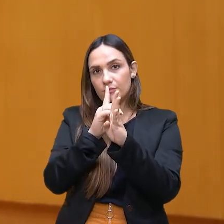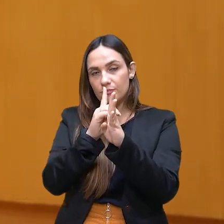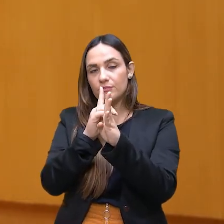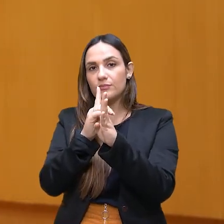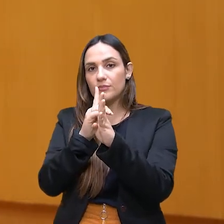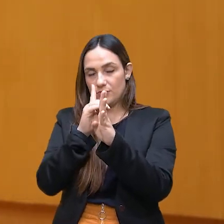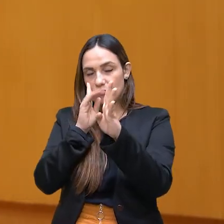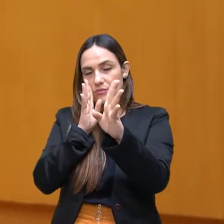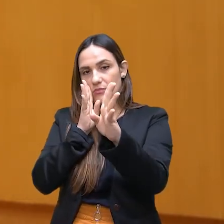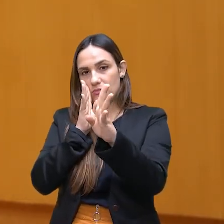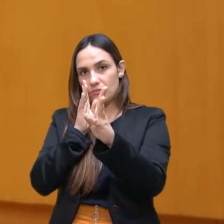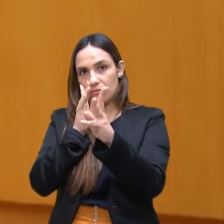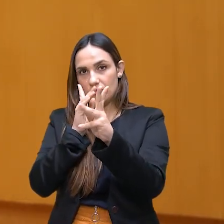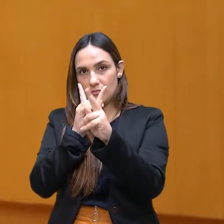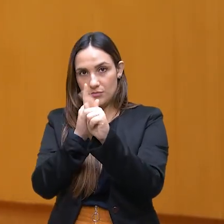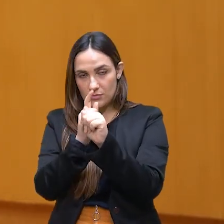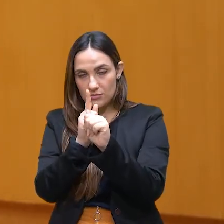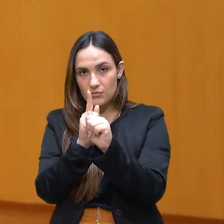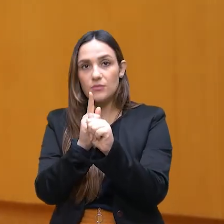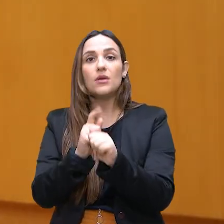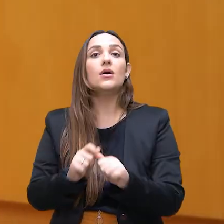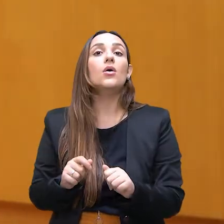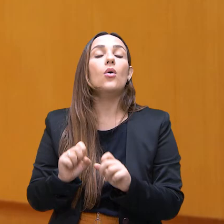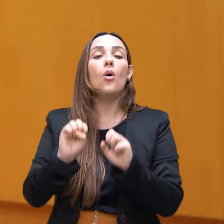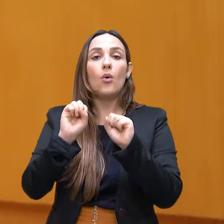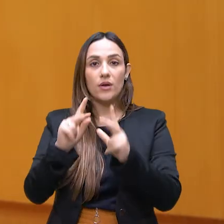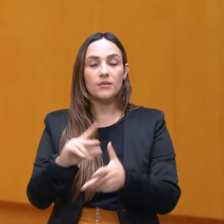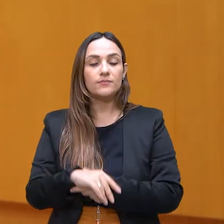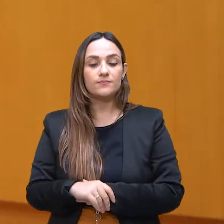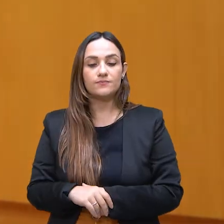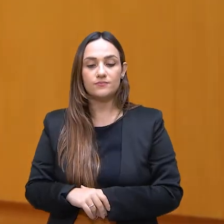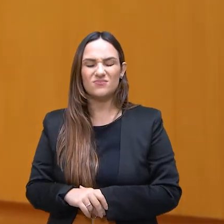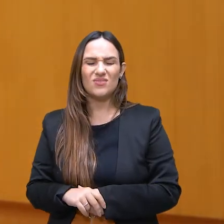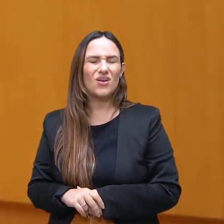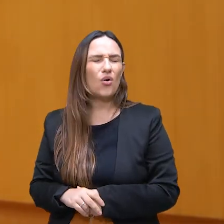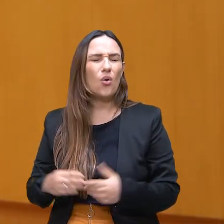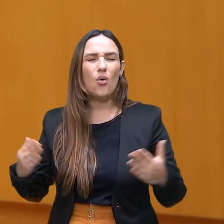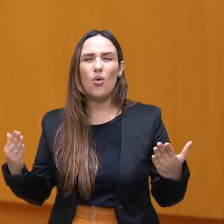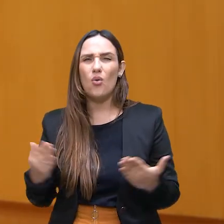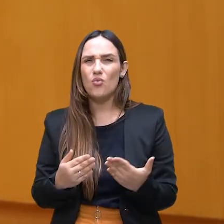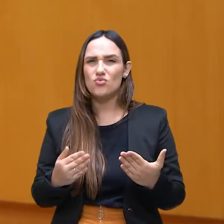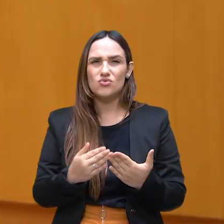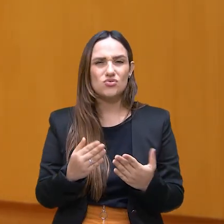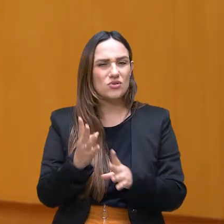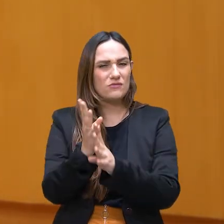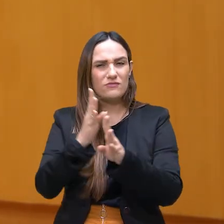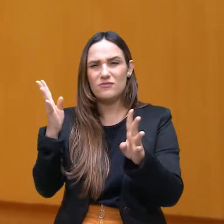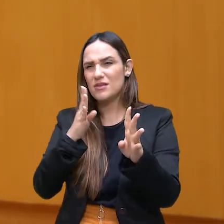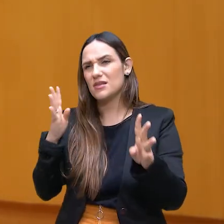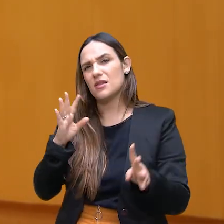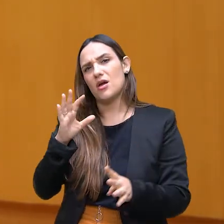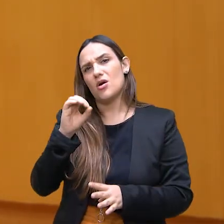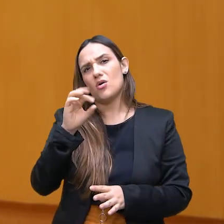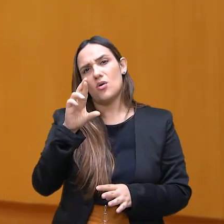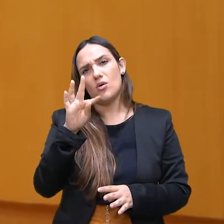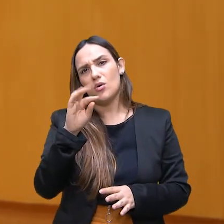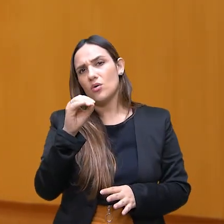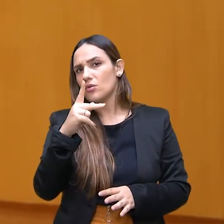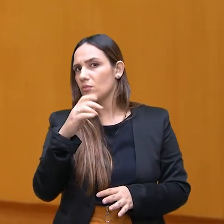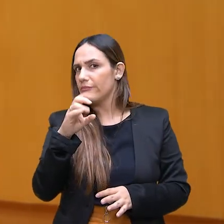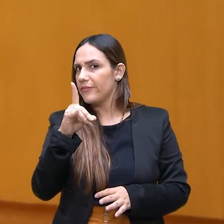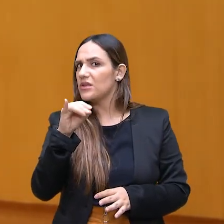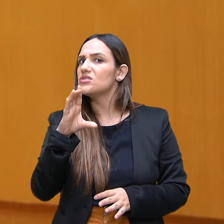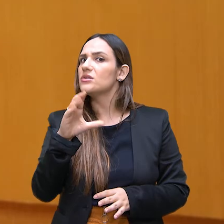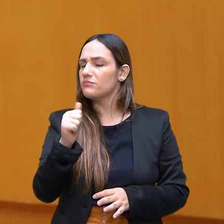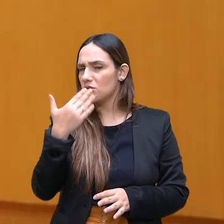ainda questões como as cirurgias ortopédicas no hospital universitário, que nós demos uma incentivada, uma melhorada, né?